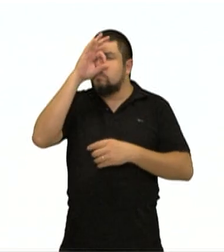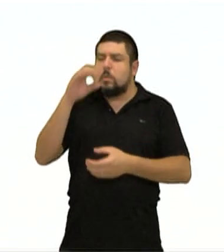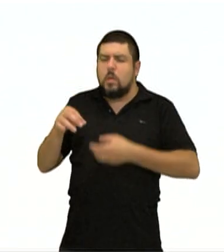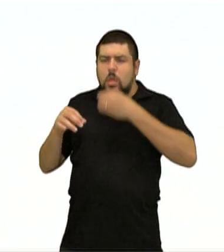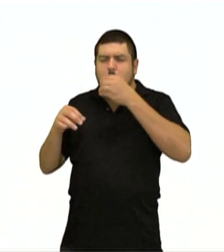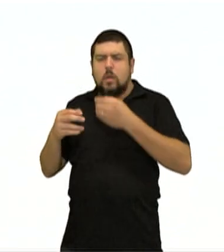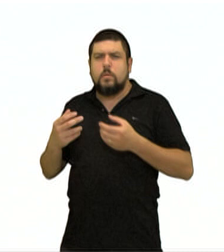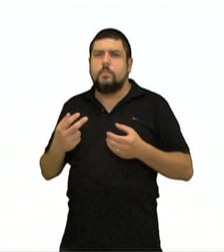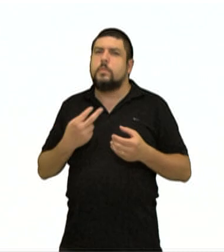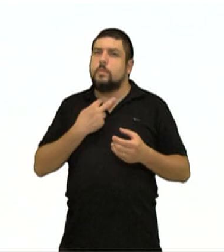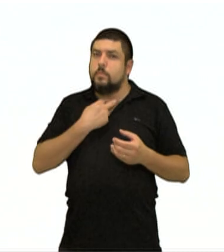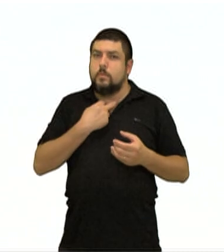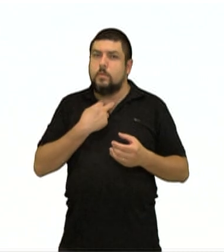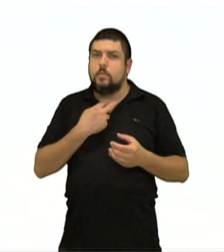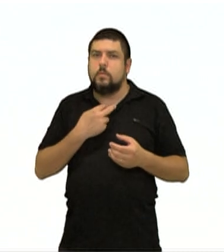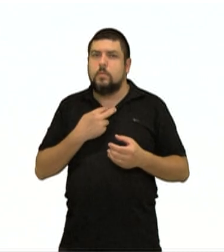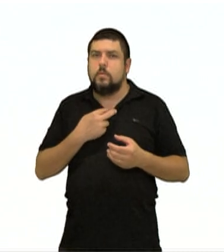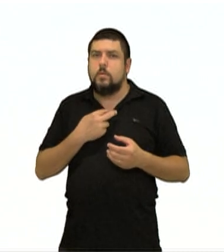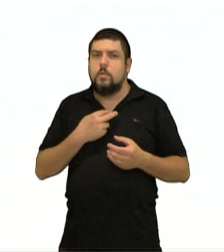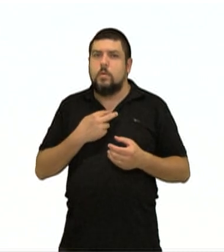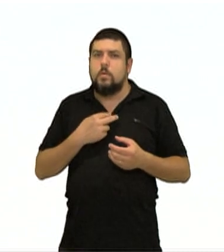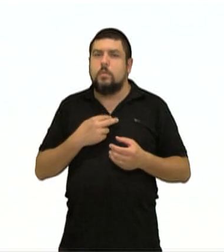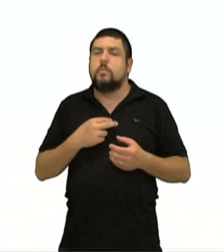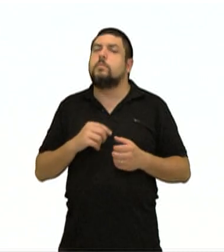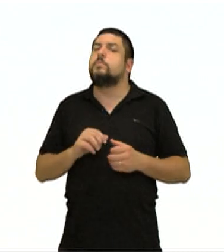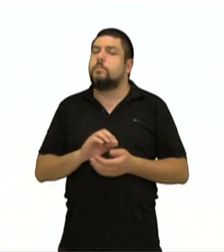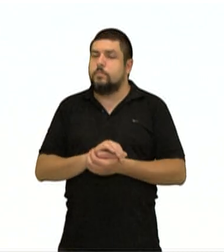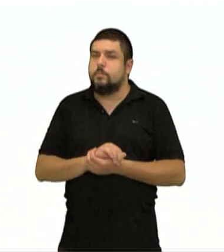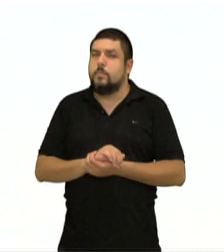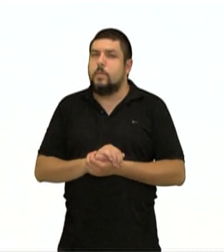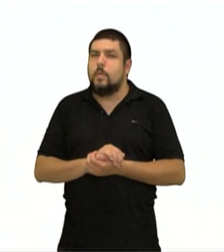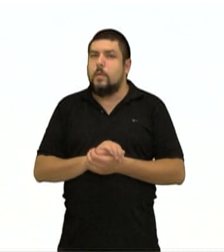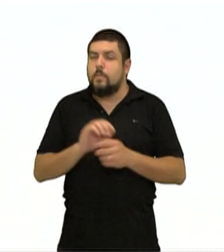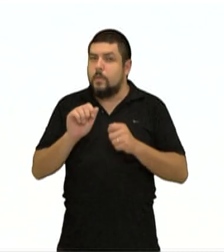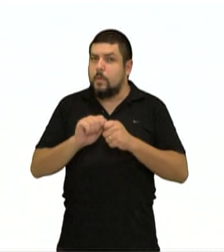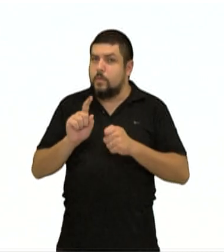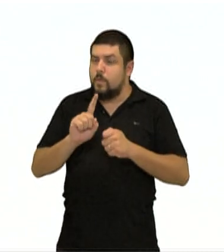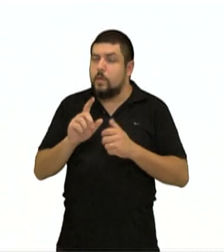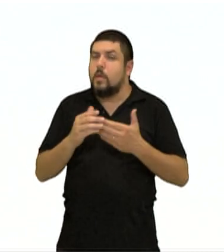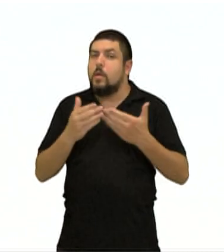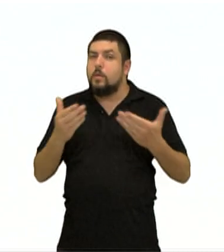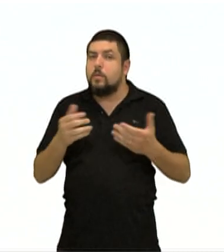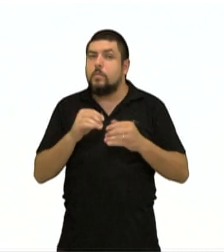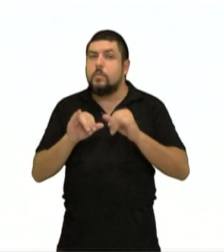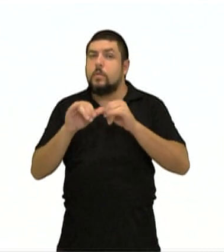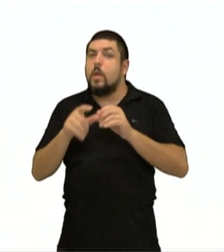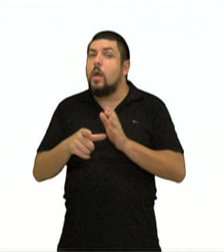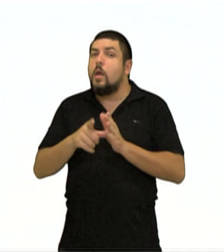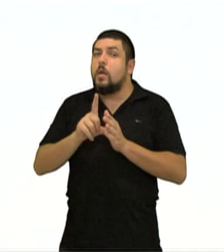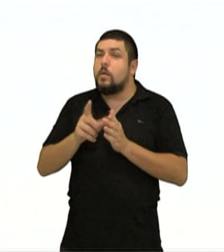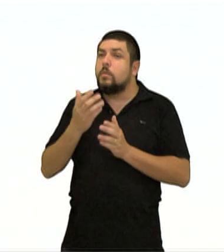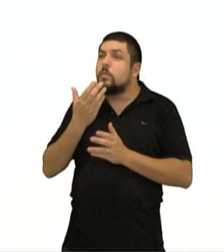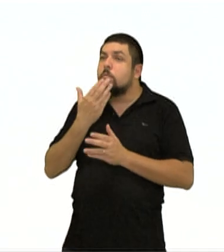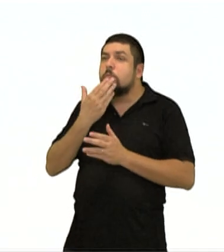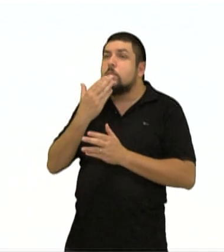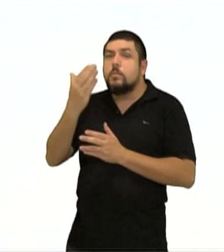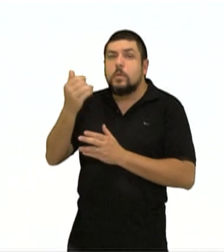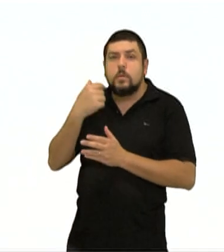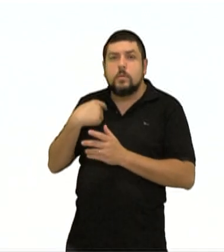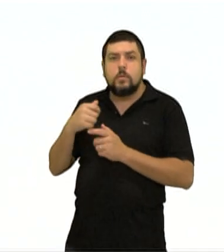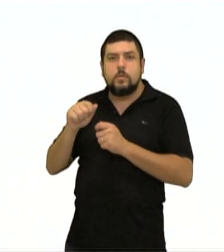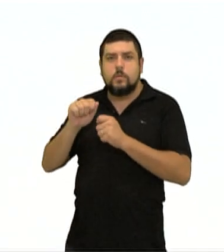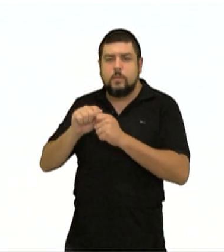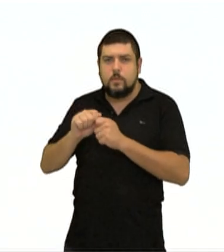para o seu irmãozinho e você mexeu areia? Não, né? Então a gente avisa antes, tem